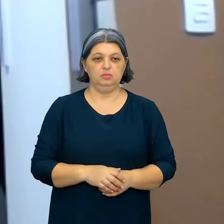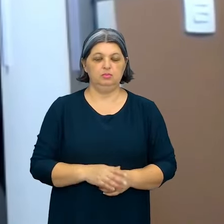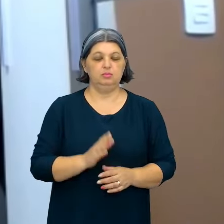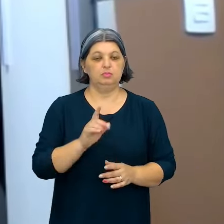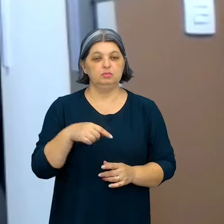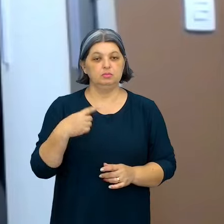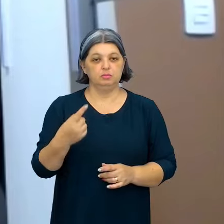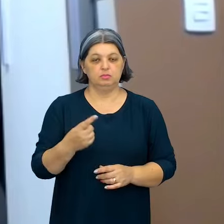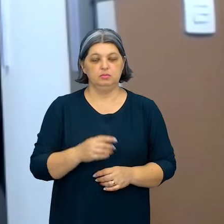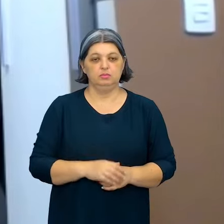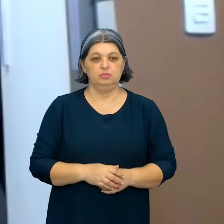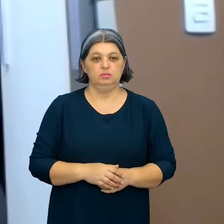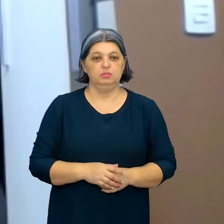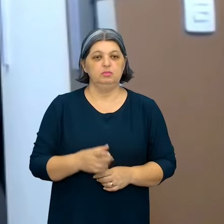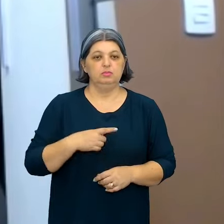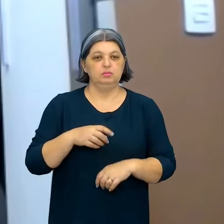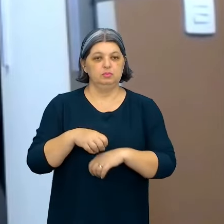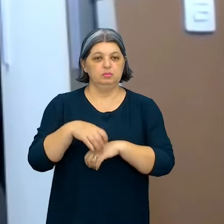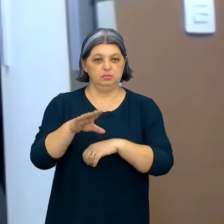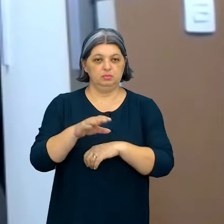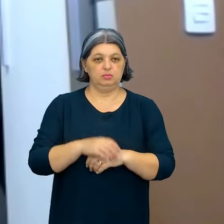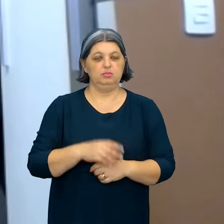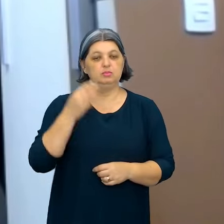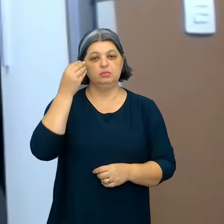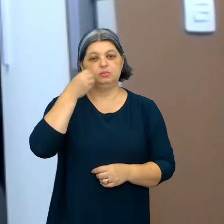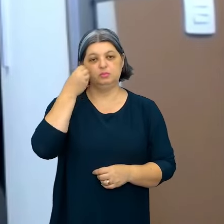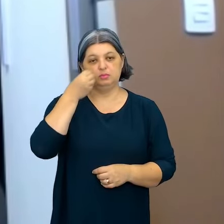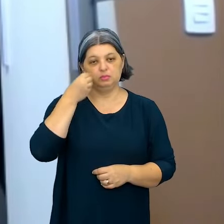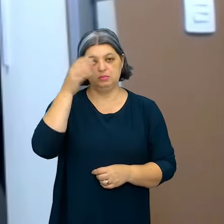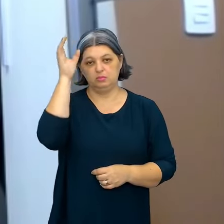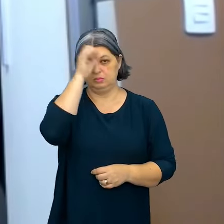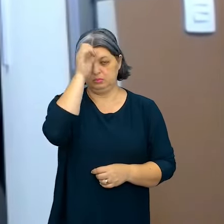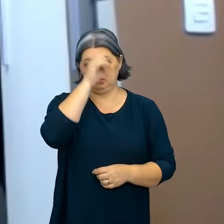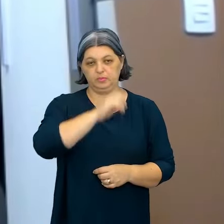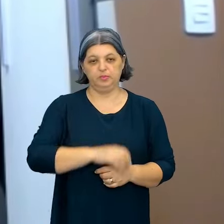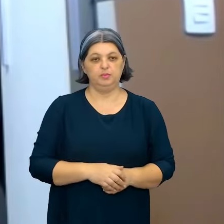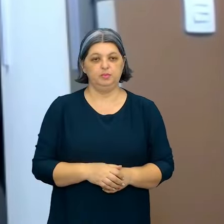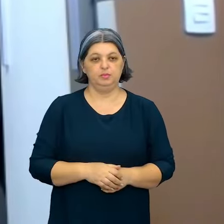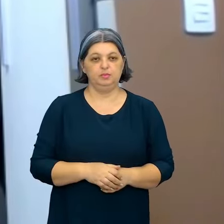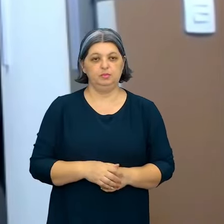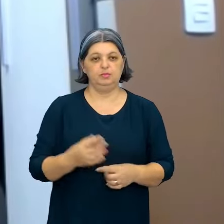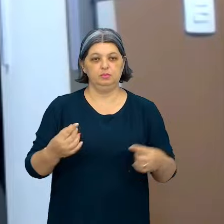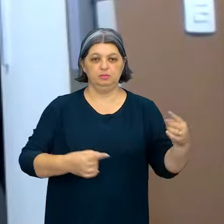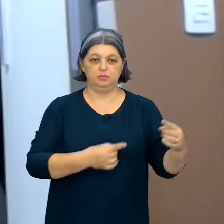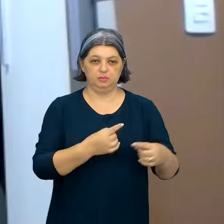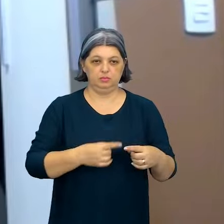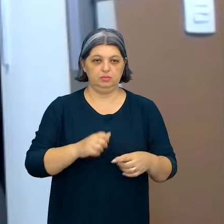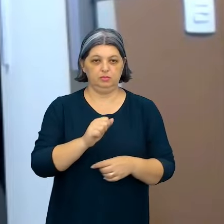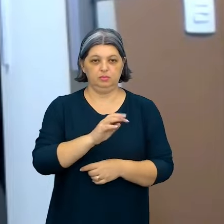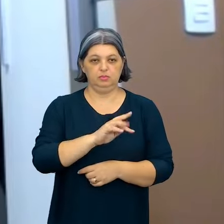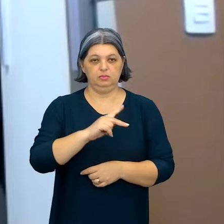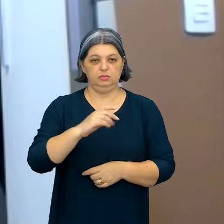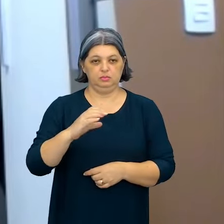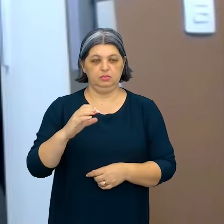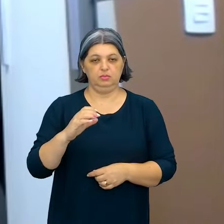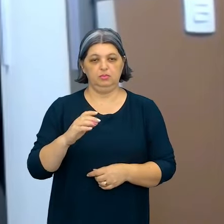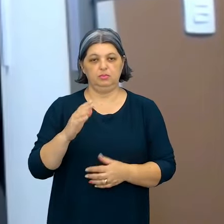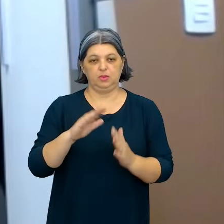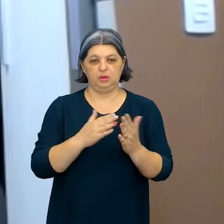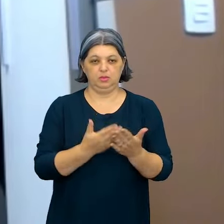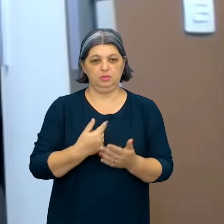seguida haverá uma sugestão de experiência de aprendizagem a ser discutida na TPC da escola. Meu nome é